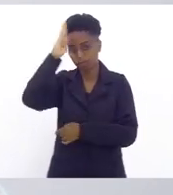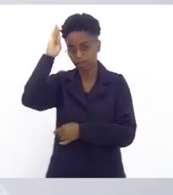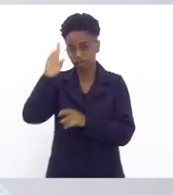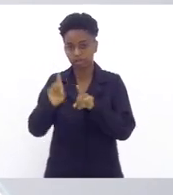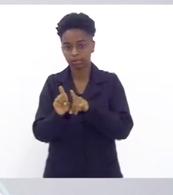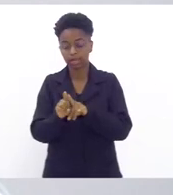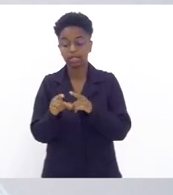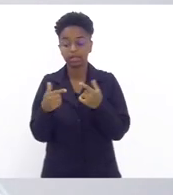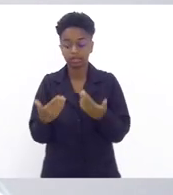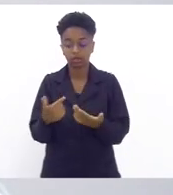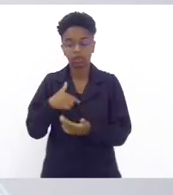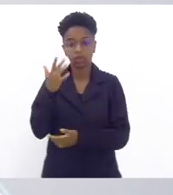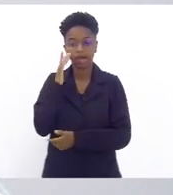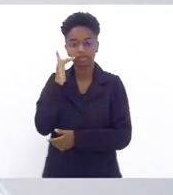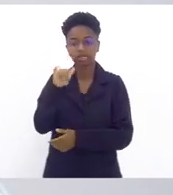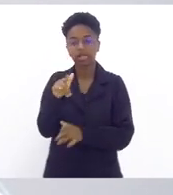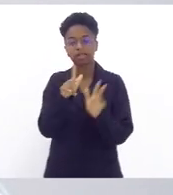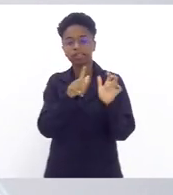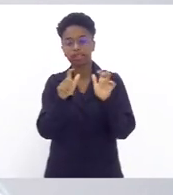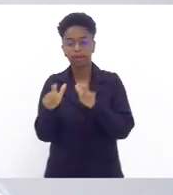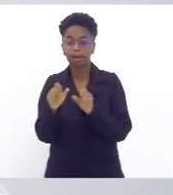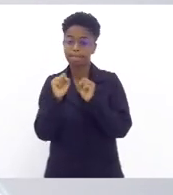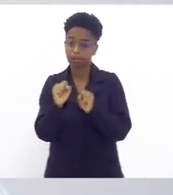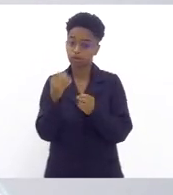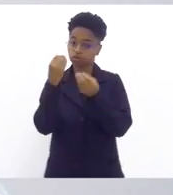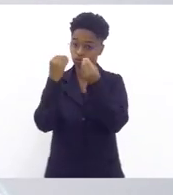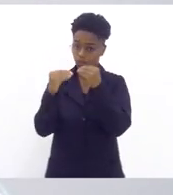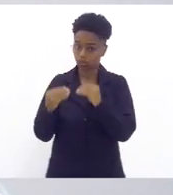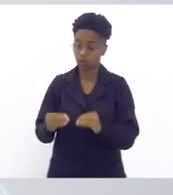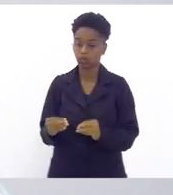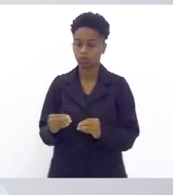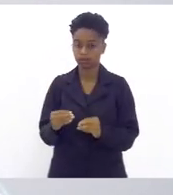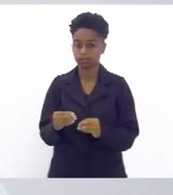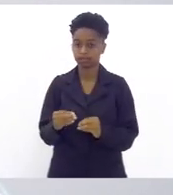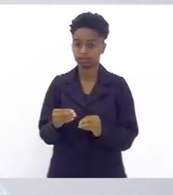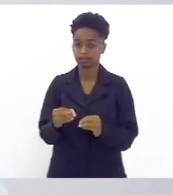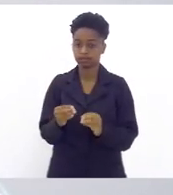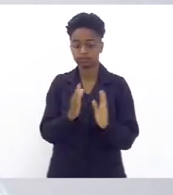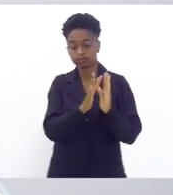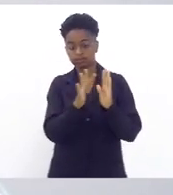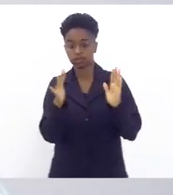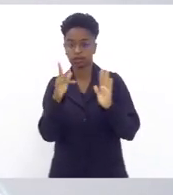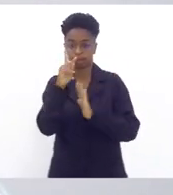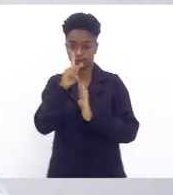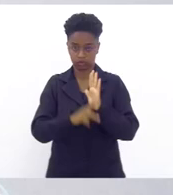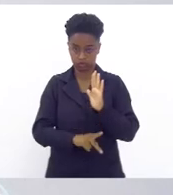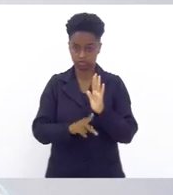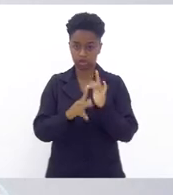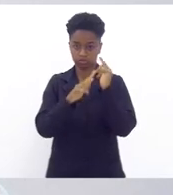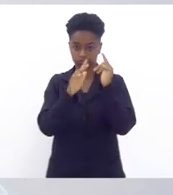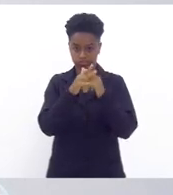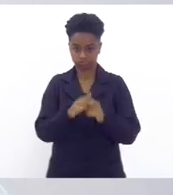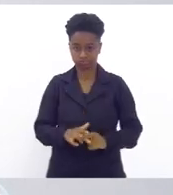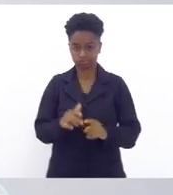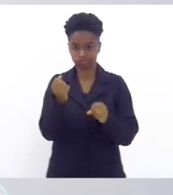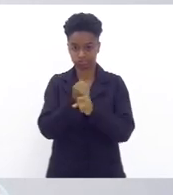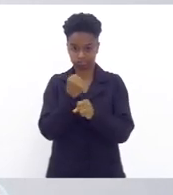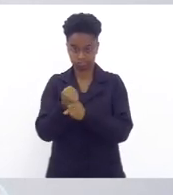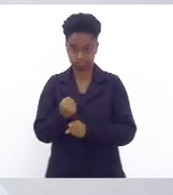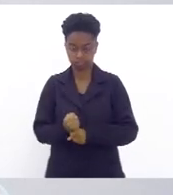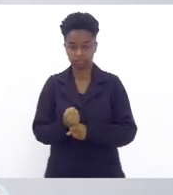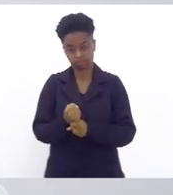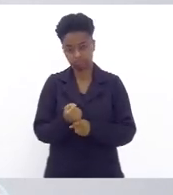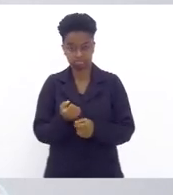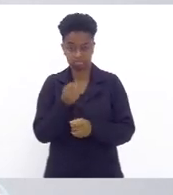eu acho que essas são questões que podem ser colocadas durante o projeto de restauração na na revisão